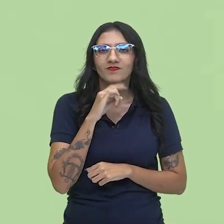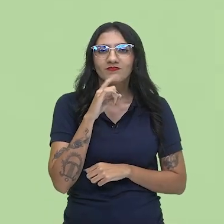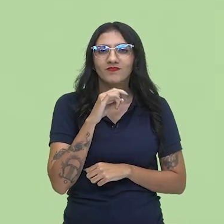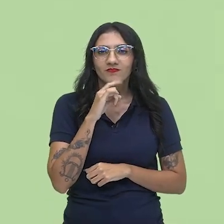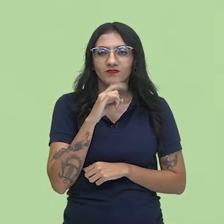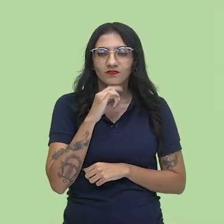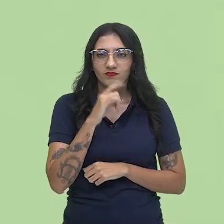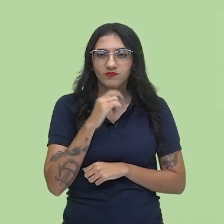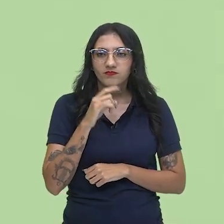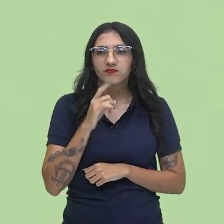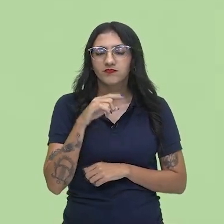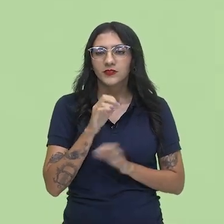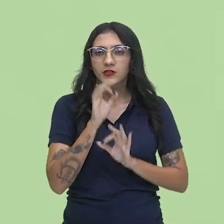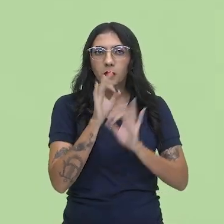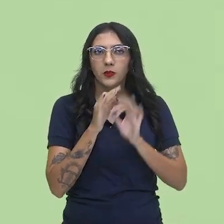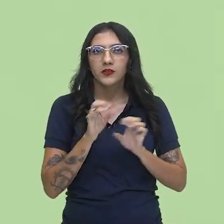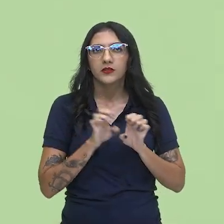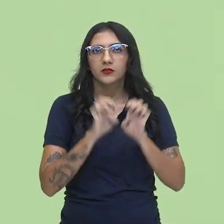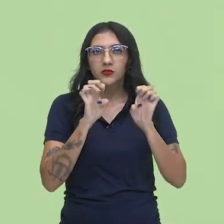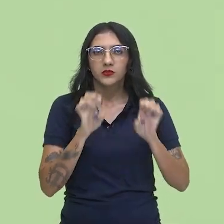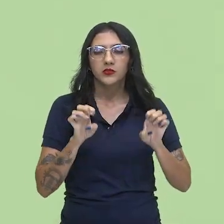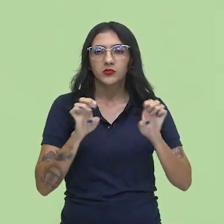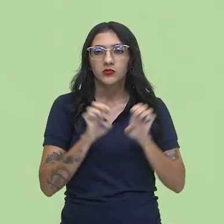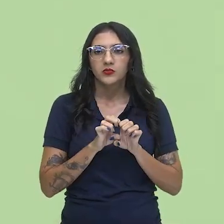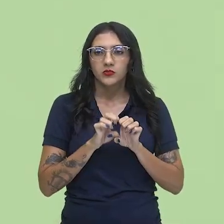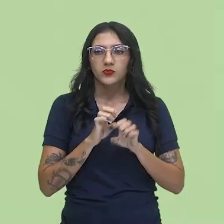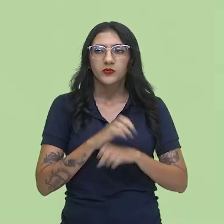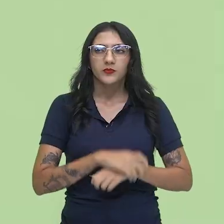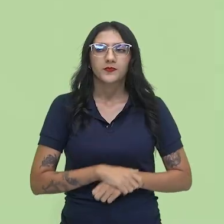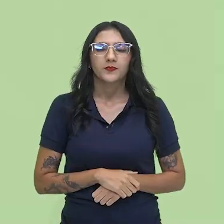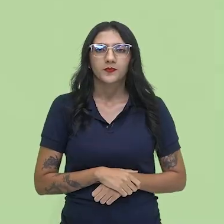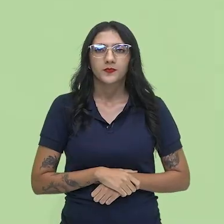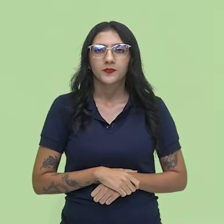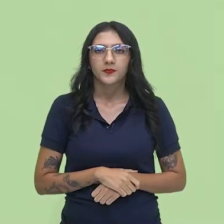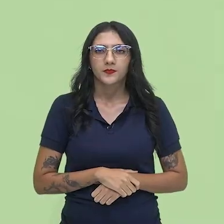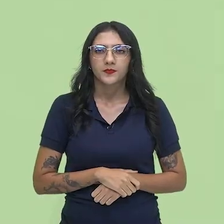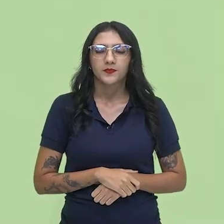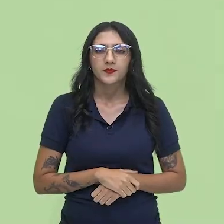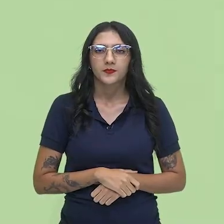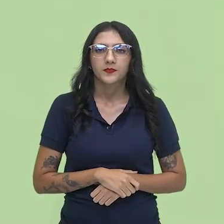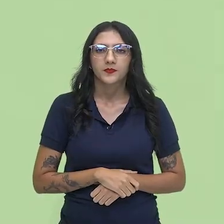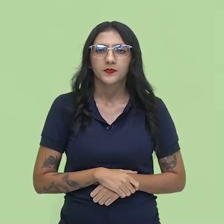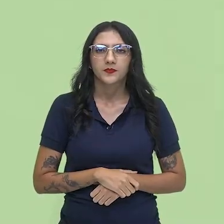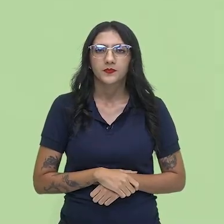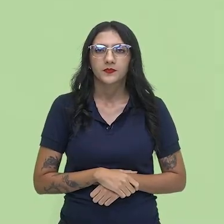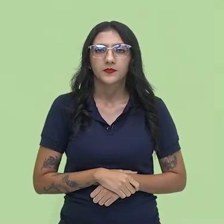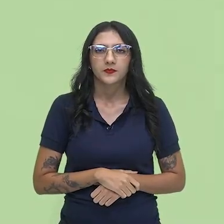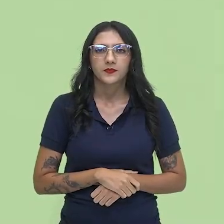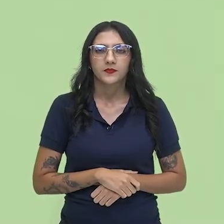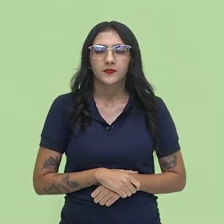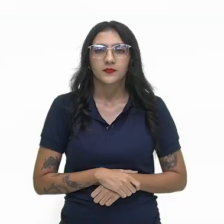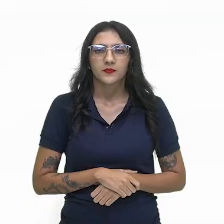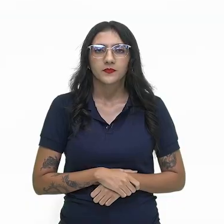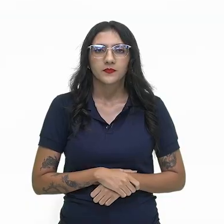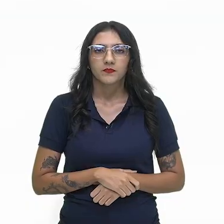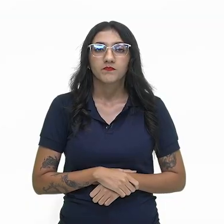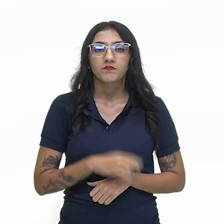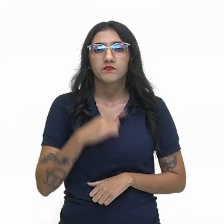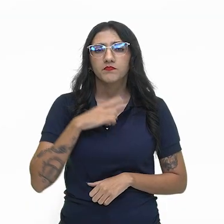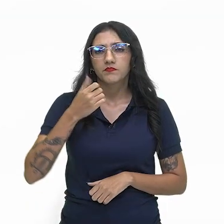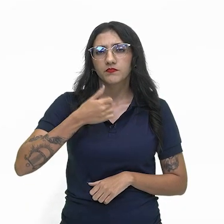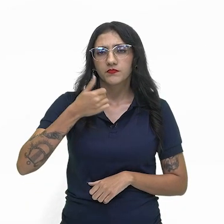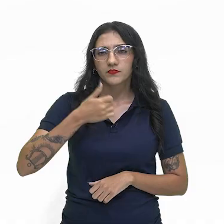não iria ocorrer a formação desses produtos, ok? Aí nós temos a primeira